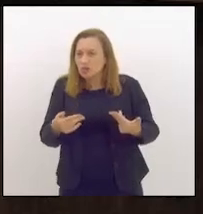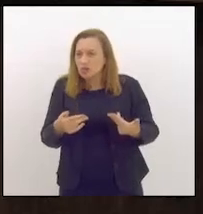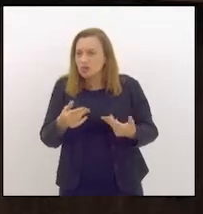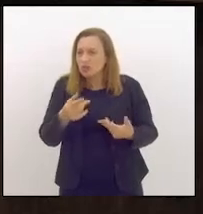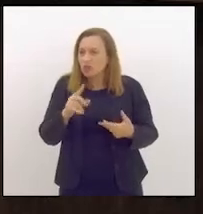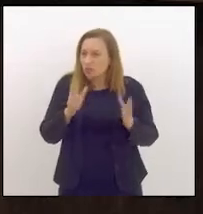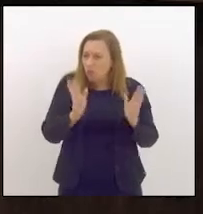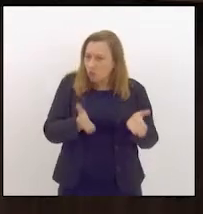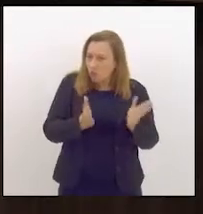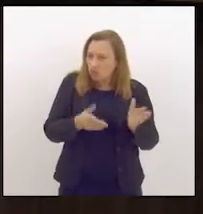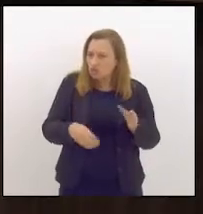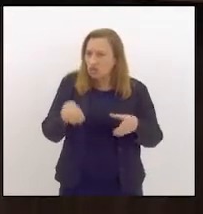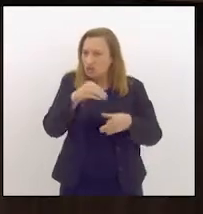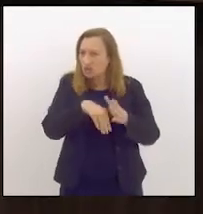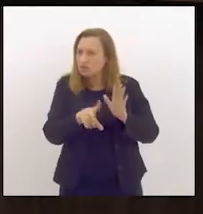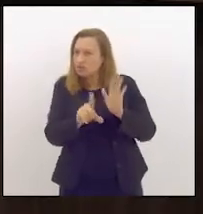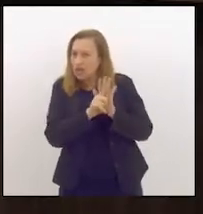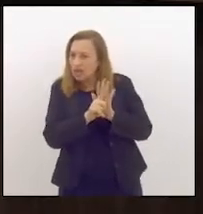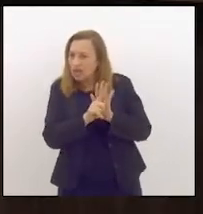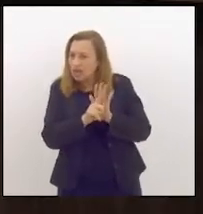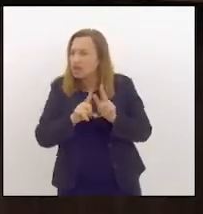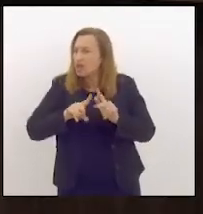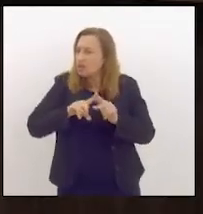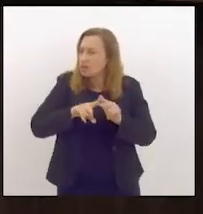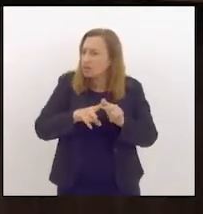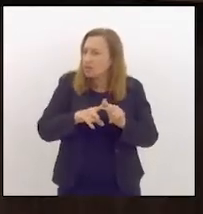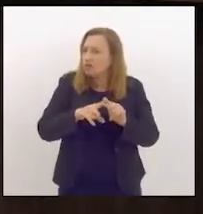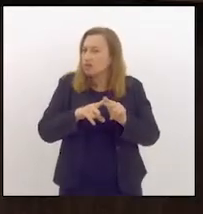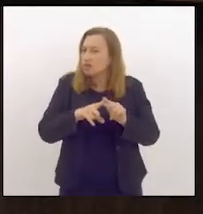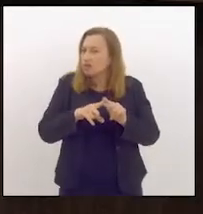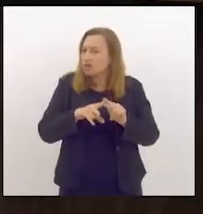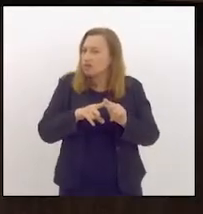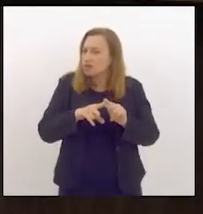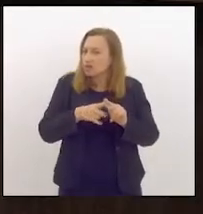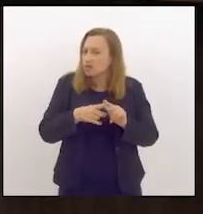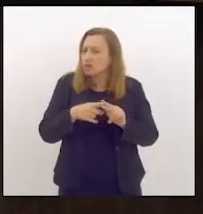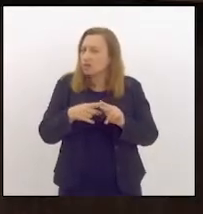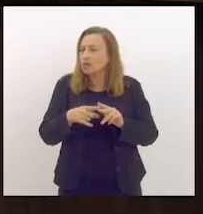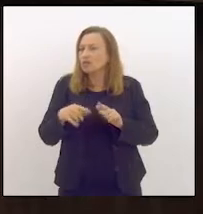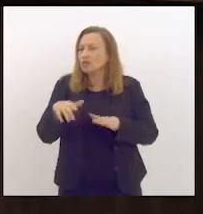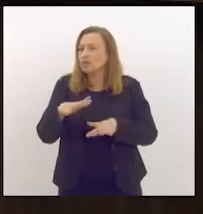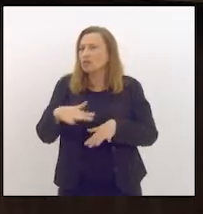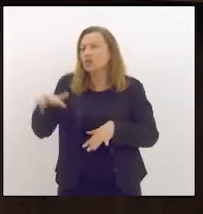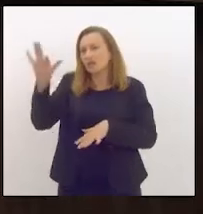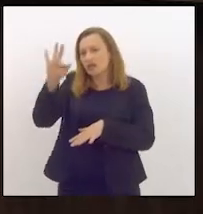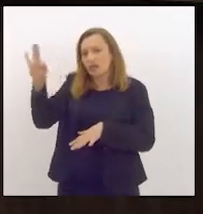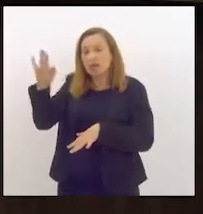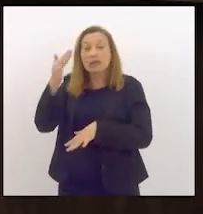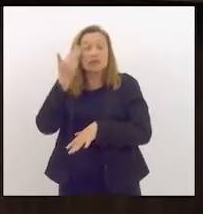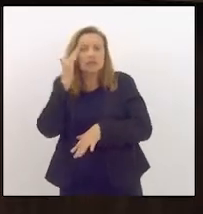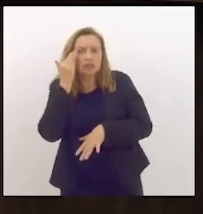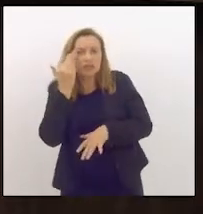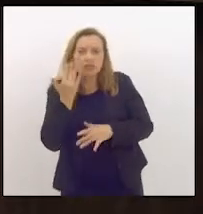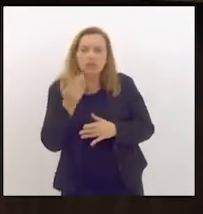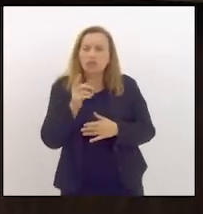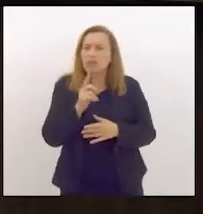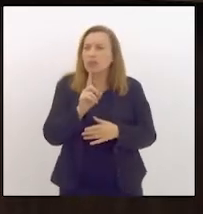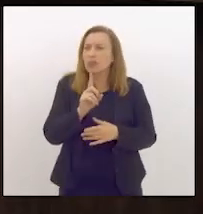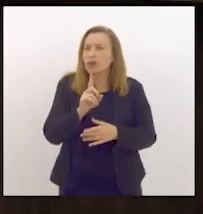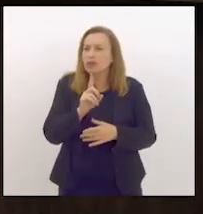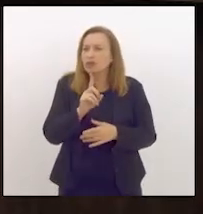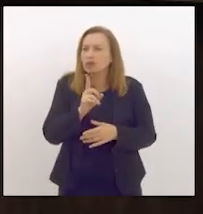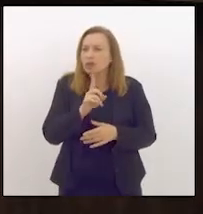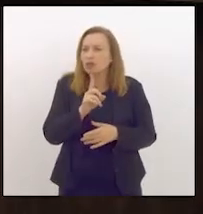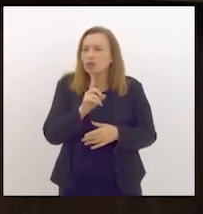hoje em lei é regulamentada no âmbito Federal mas a gente tava entendendo que não